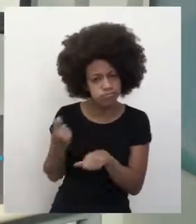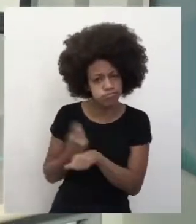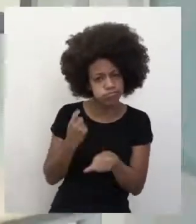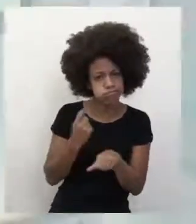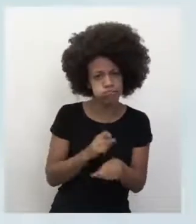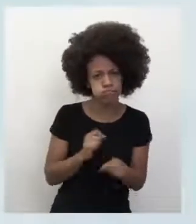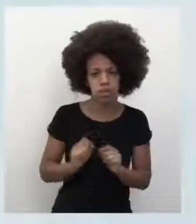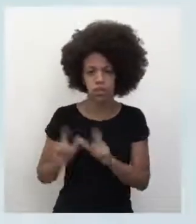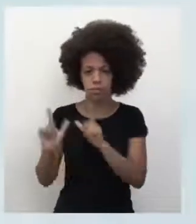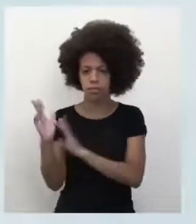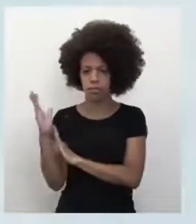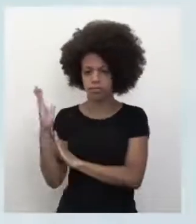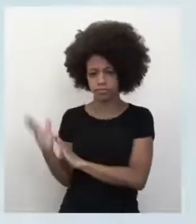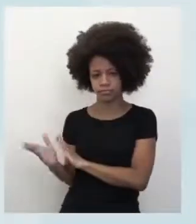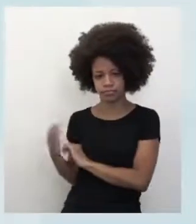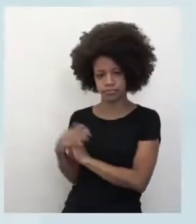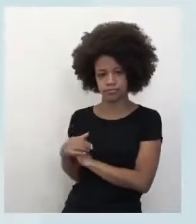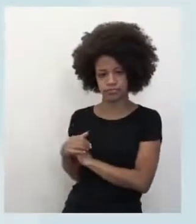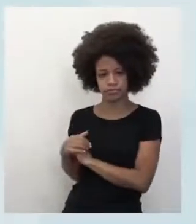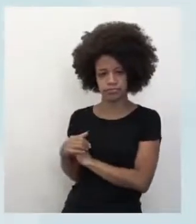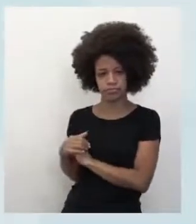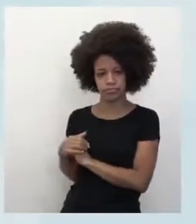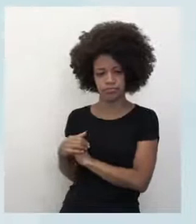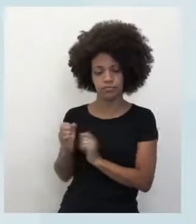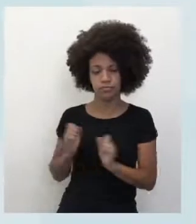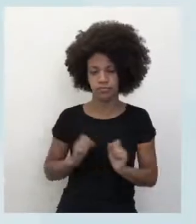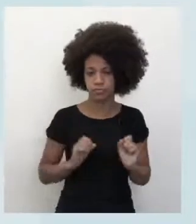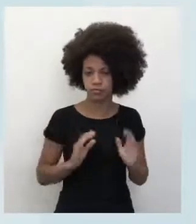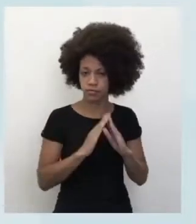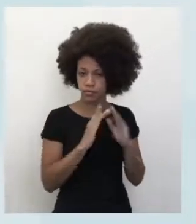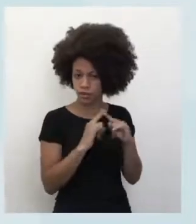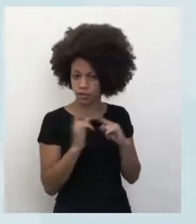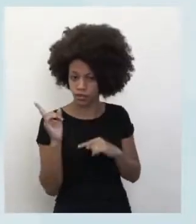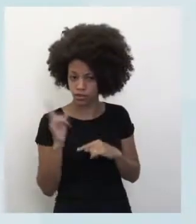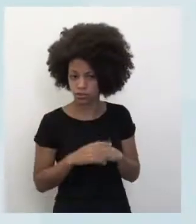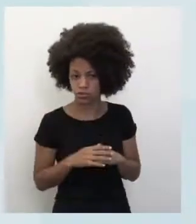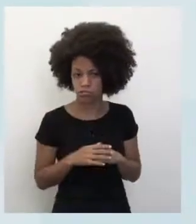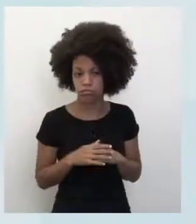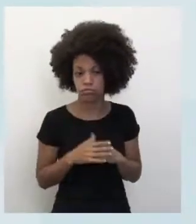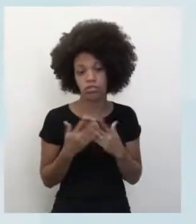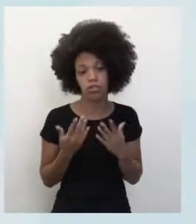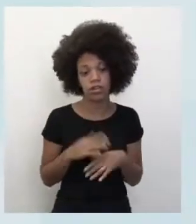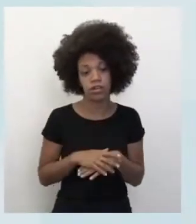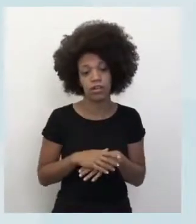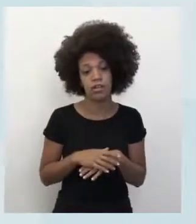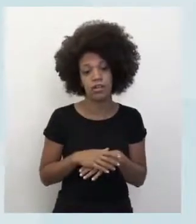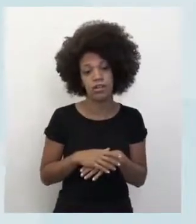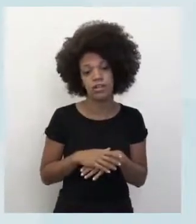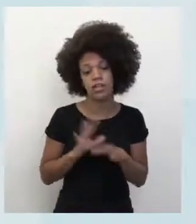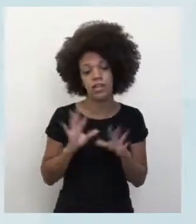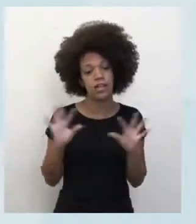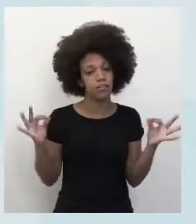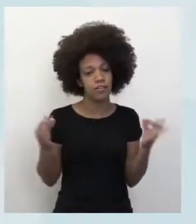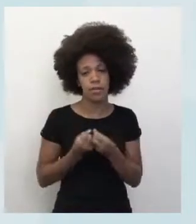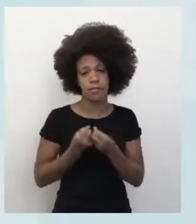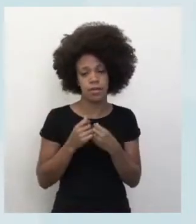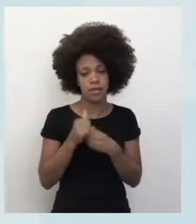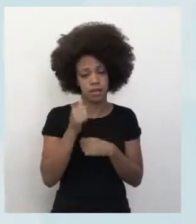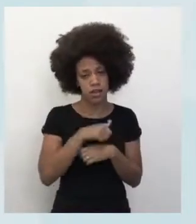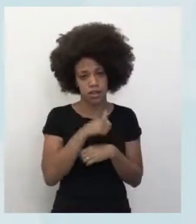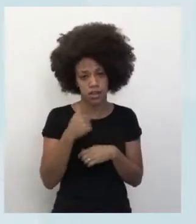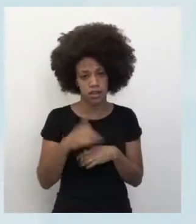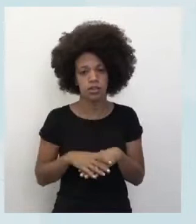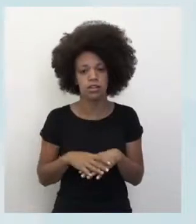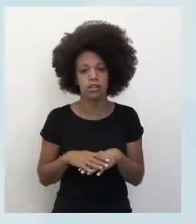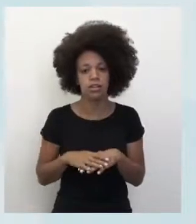aí para vocês, ó, da igreja. Agora eu fico chamando ela de Sagrada Família o tempo todo. Então, quando eu falar